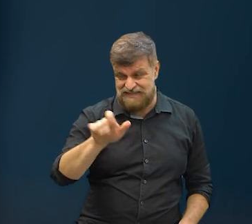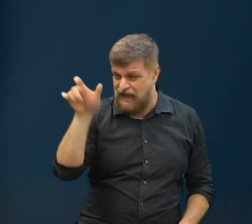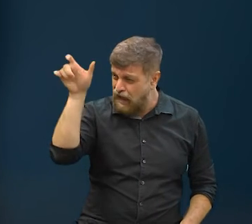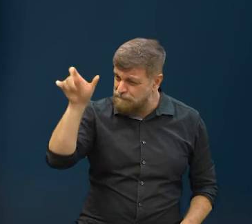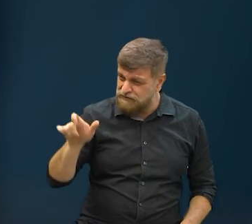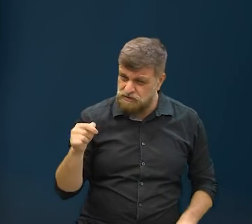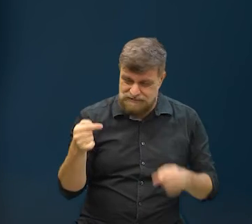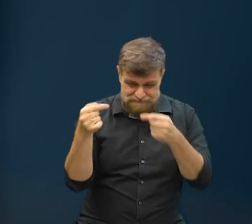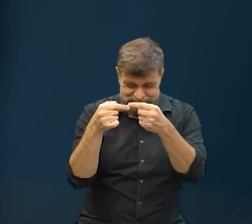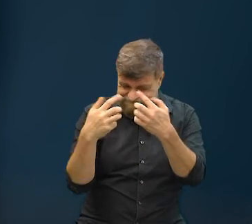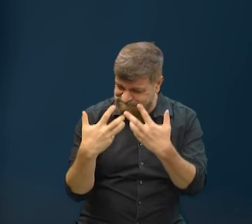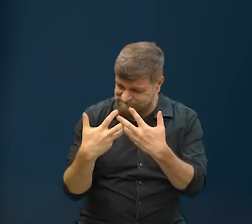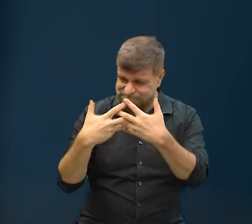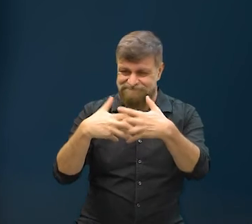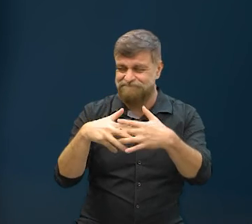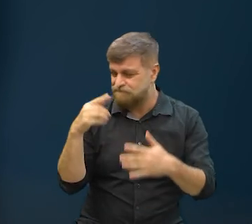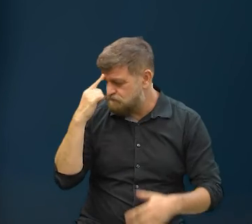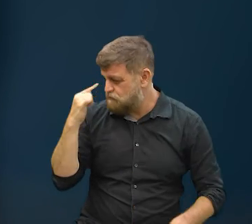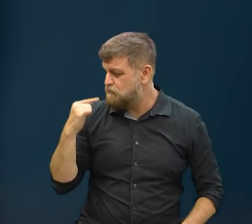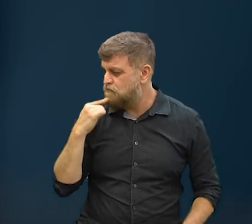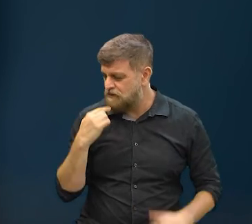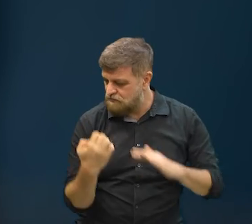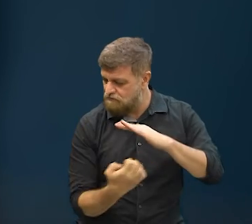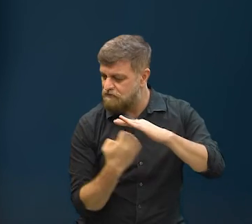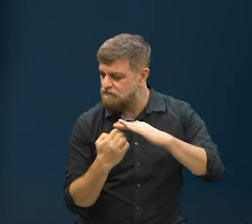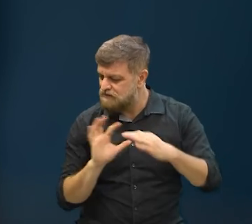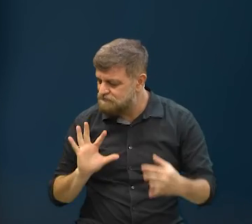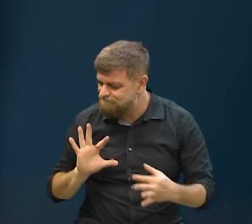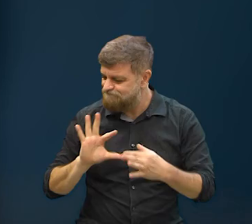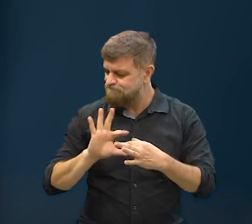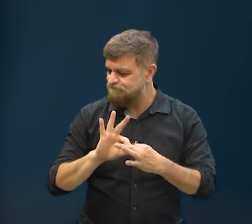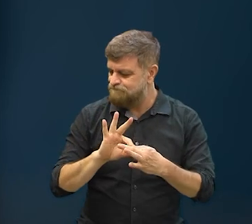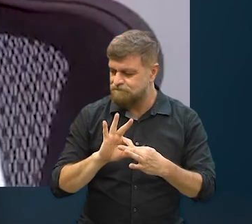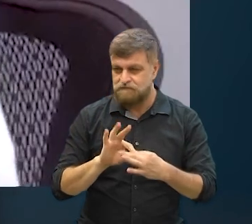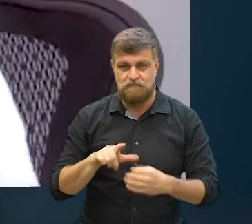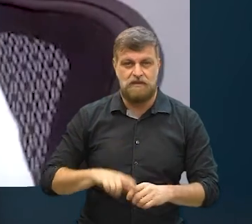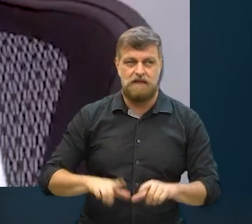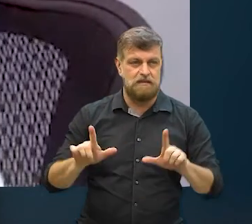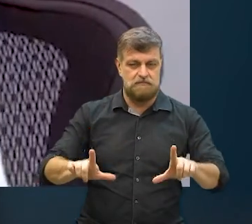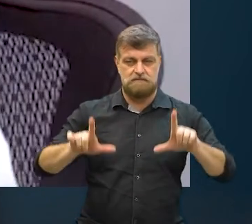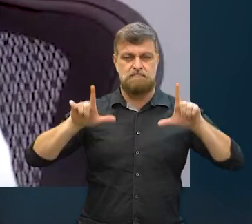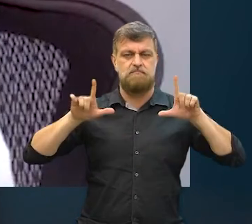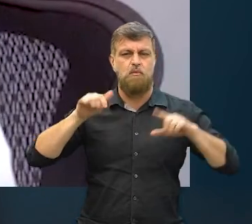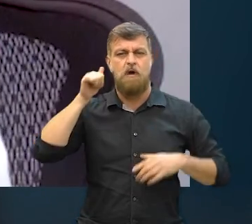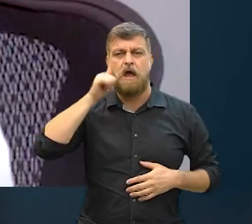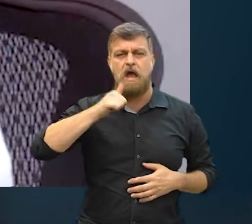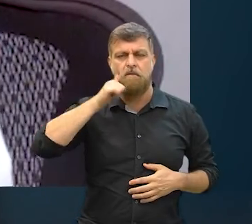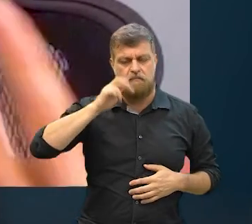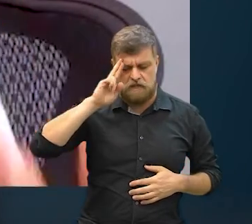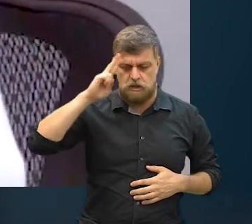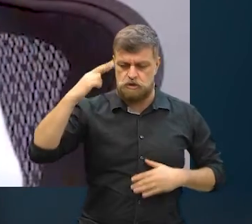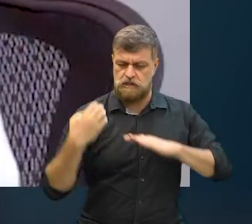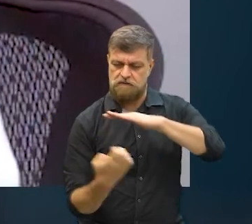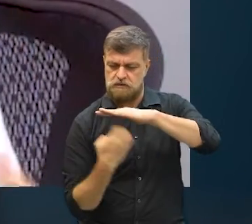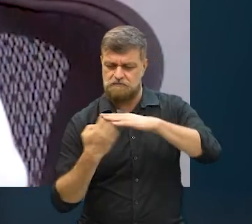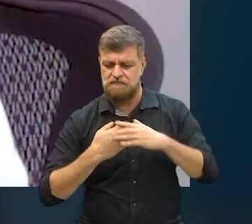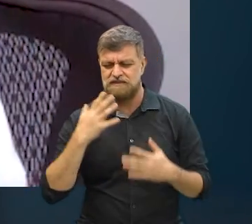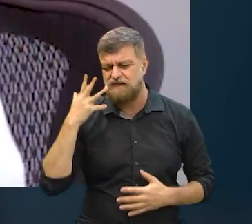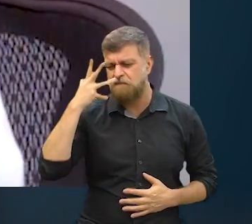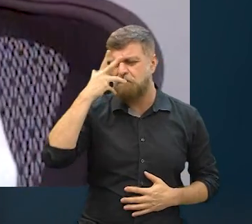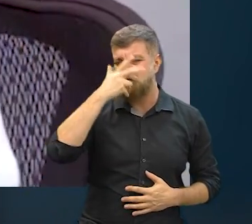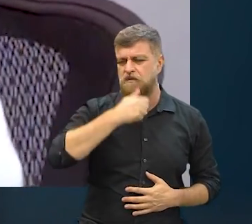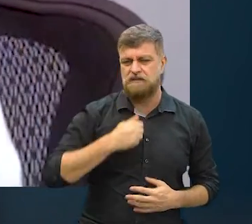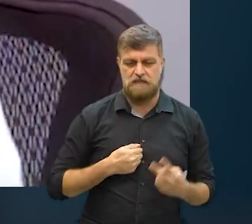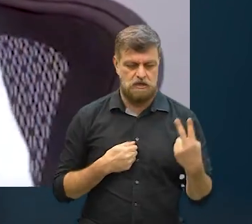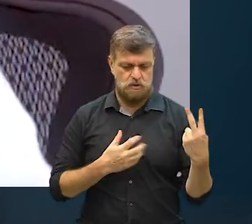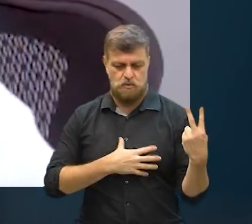pessoa e que se encaixa no nosso perfil, se encaixa totalmente com a The Clinic e é a cara da The Clinic, né? É uma mulher empreendedora,